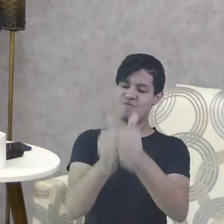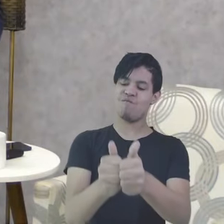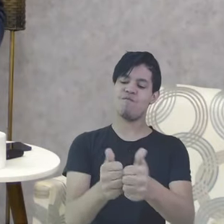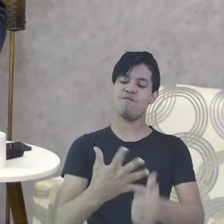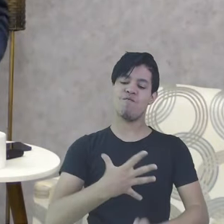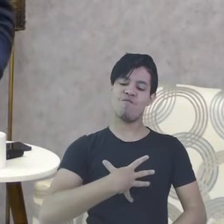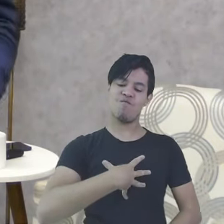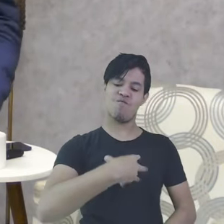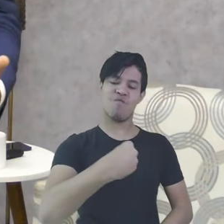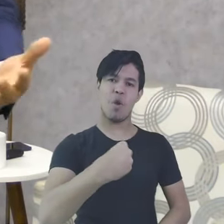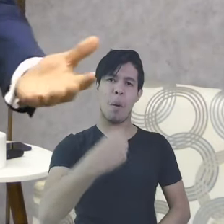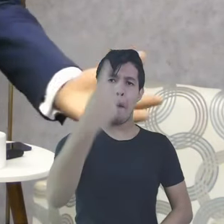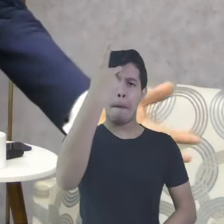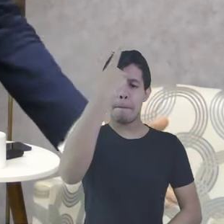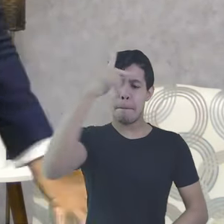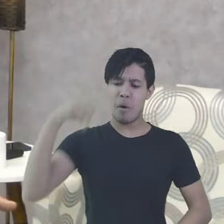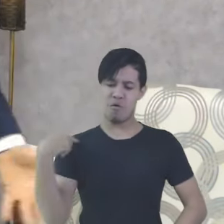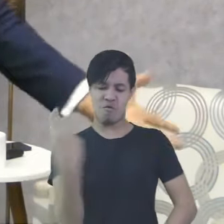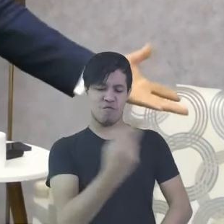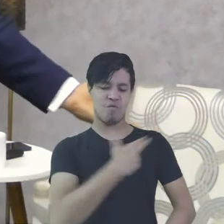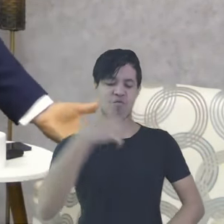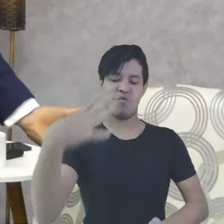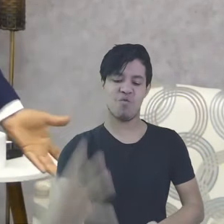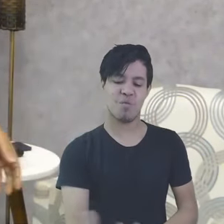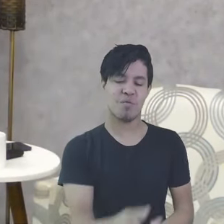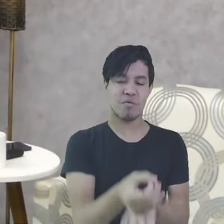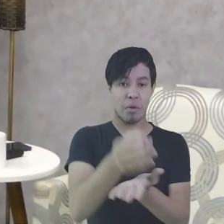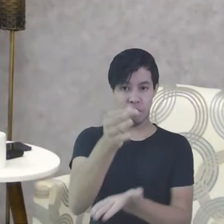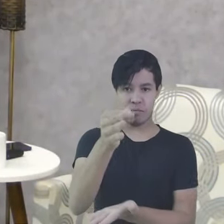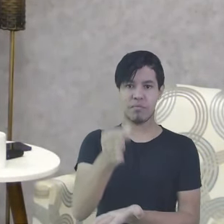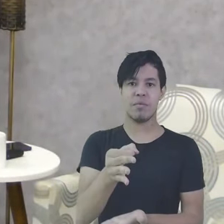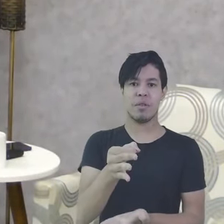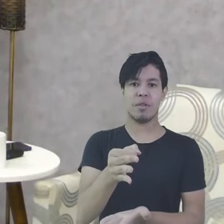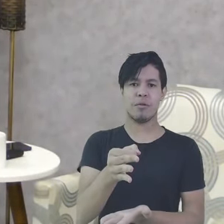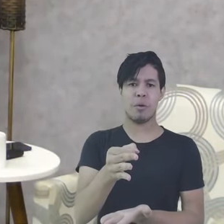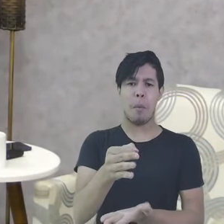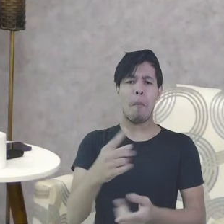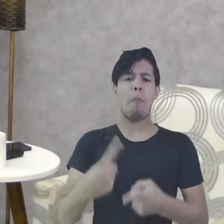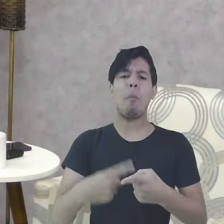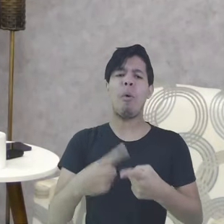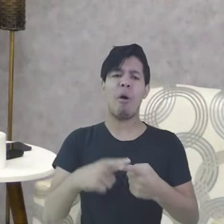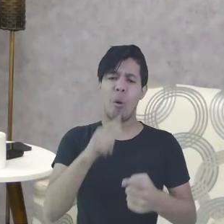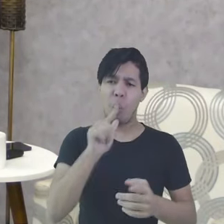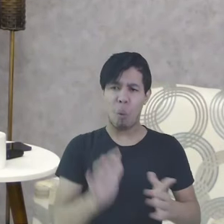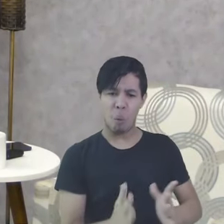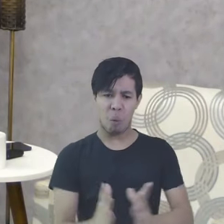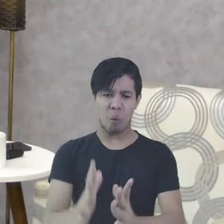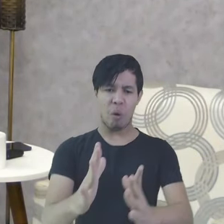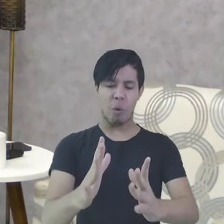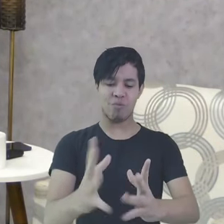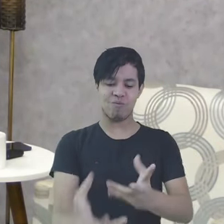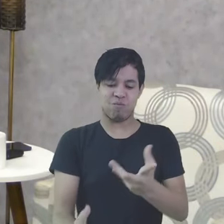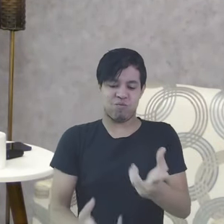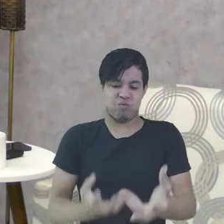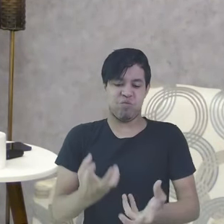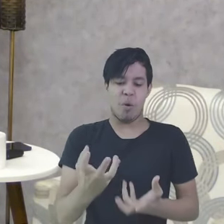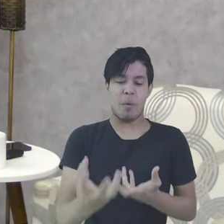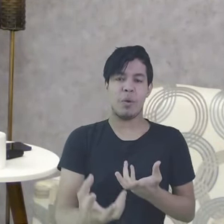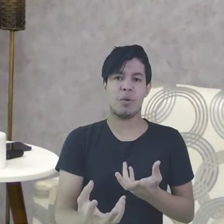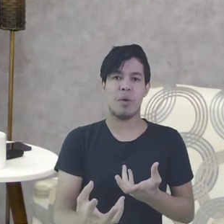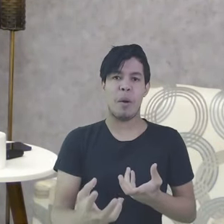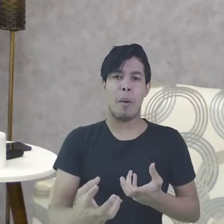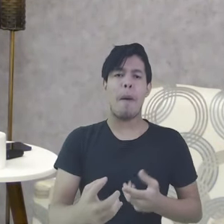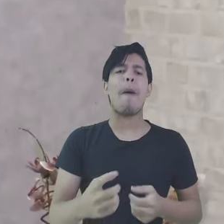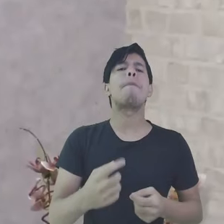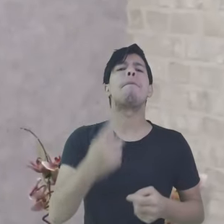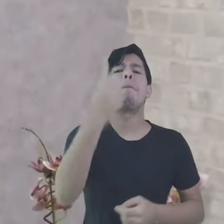por que que ele vem com um rio de fogo, um lago de fogo, diante dele? O lago de fogo é para executar juízo.